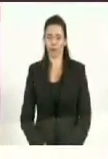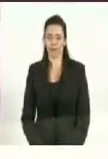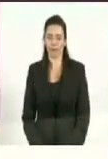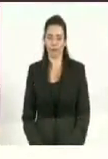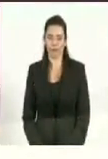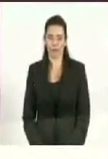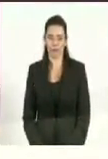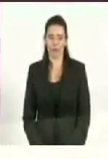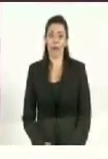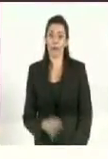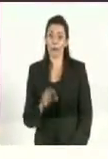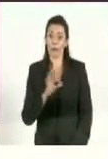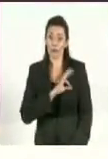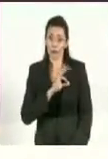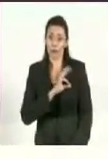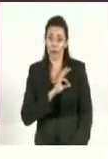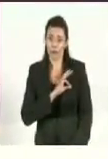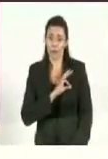na Polícia Militar